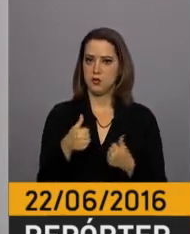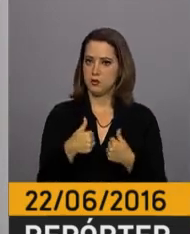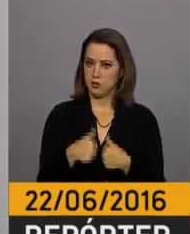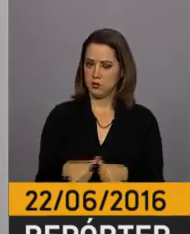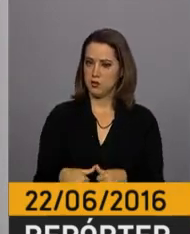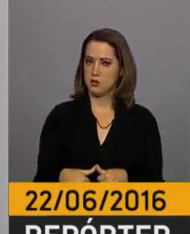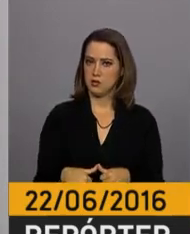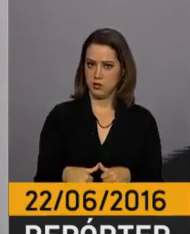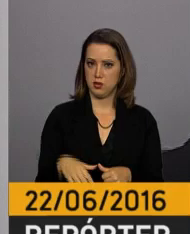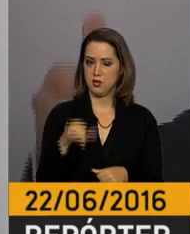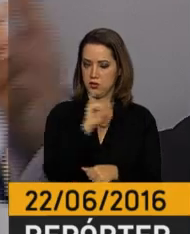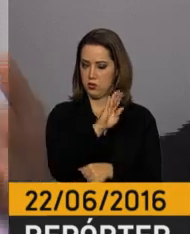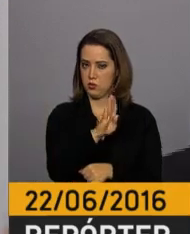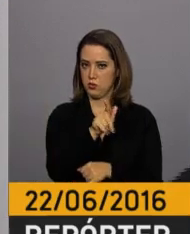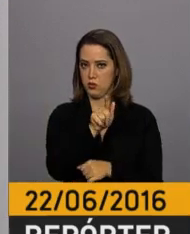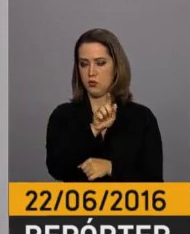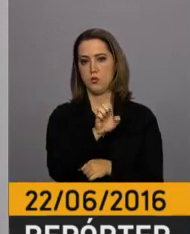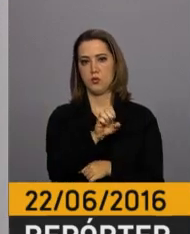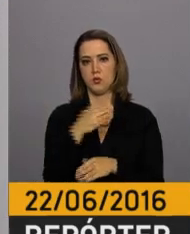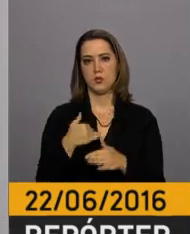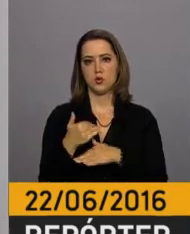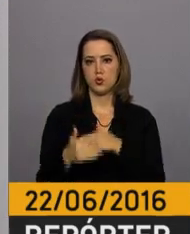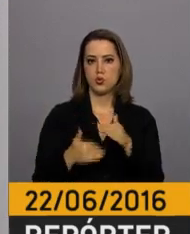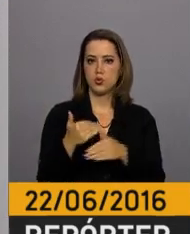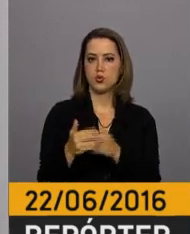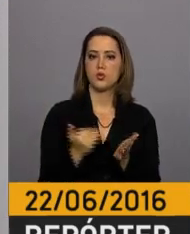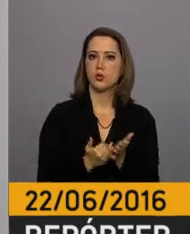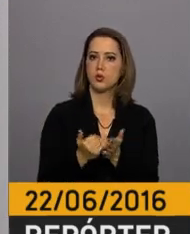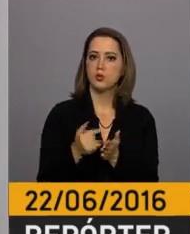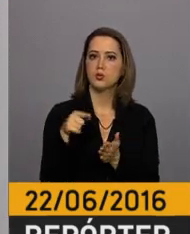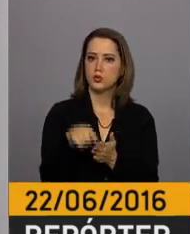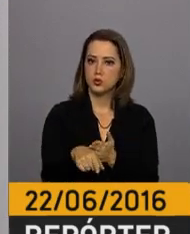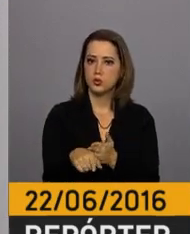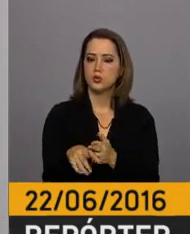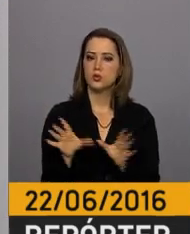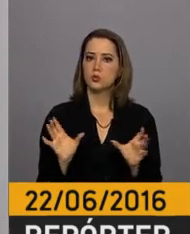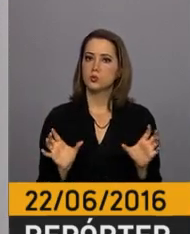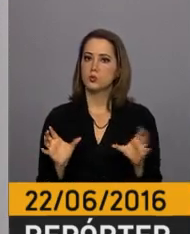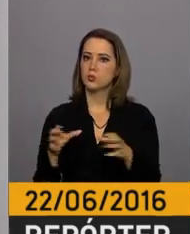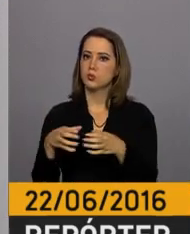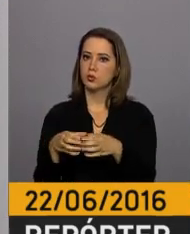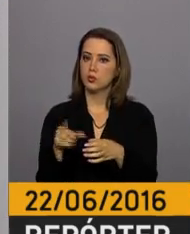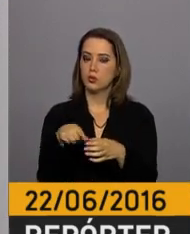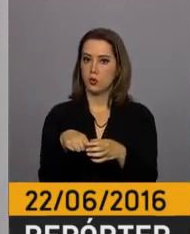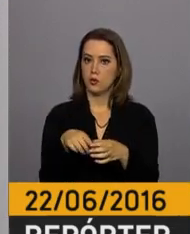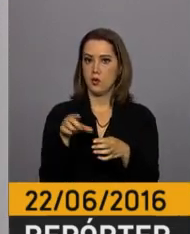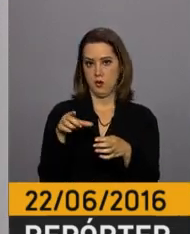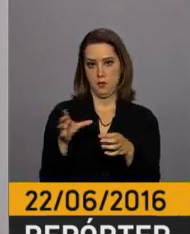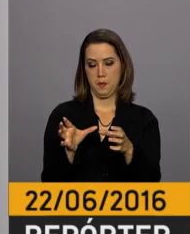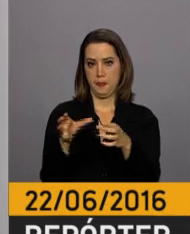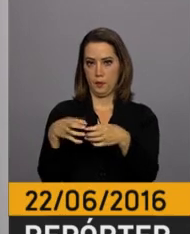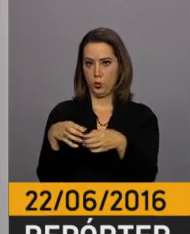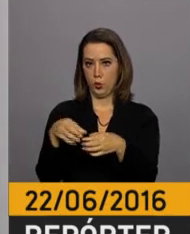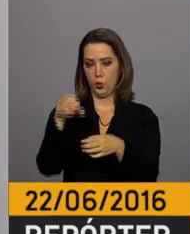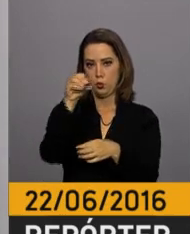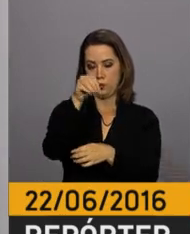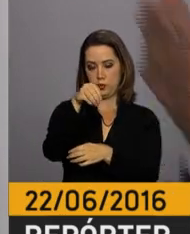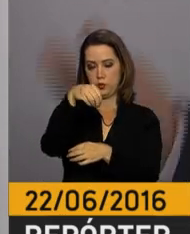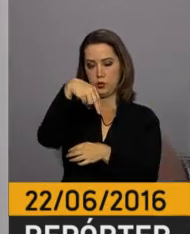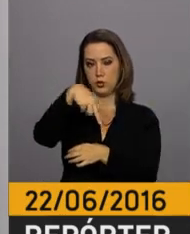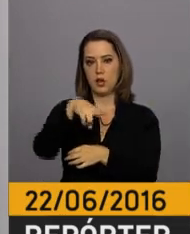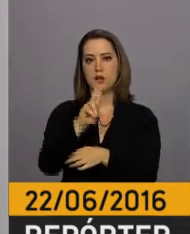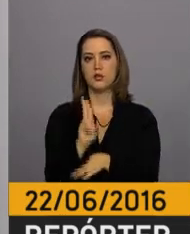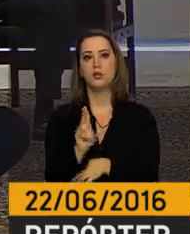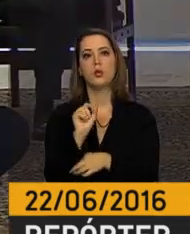desempenhando a missão de presidir a comissão estatística da ONU da Organização das Nações Unidas